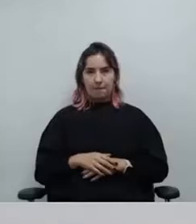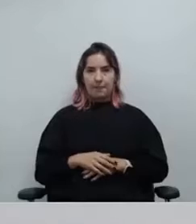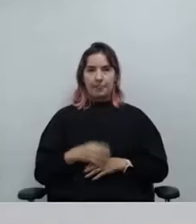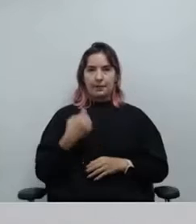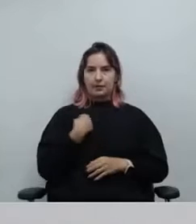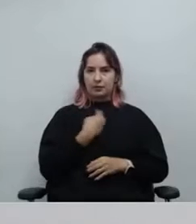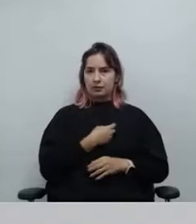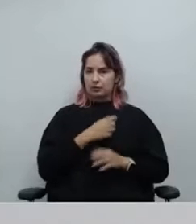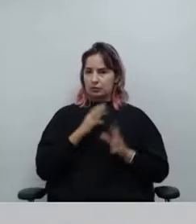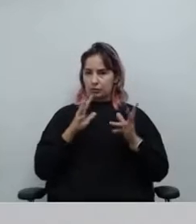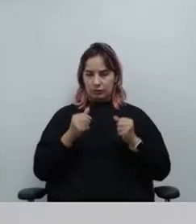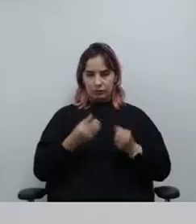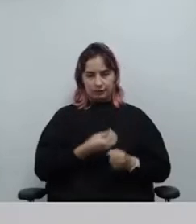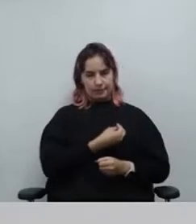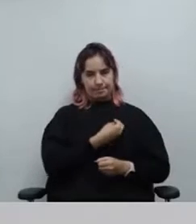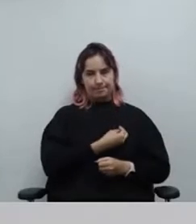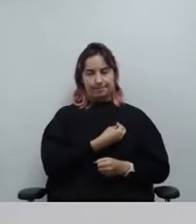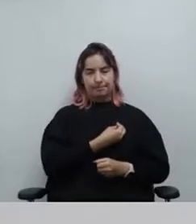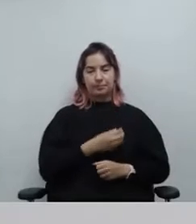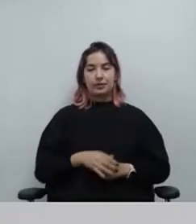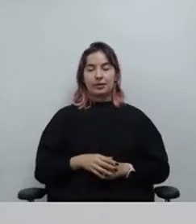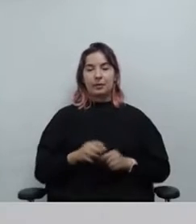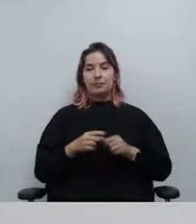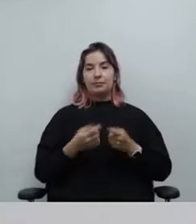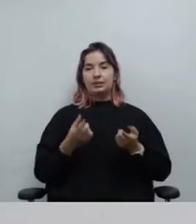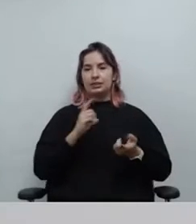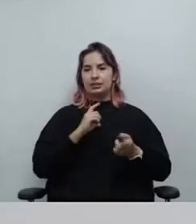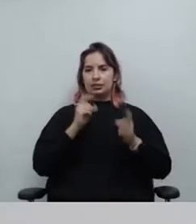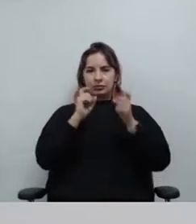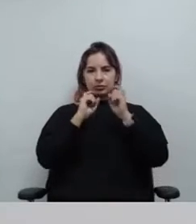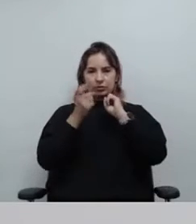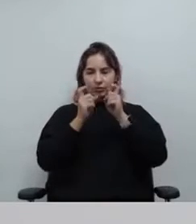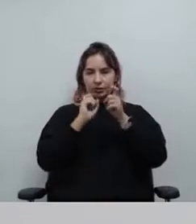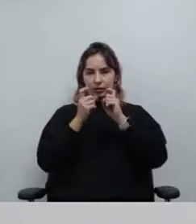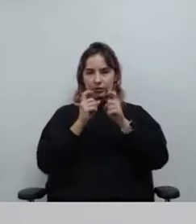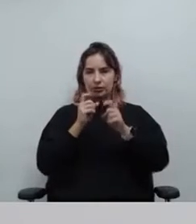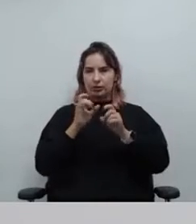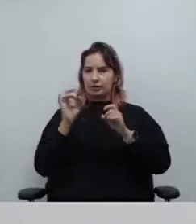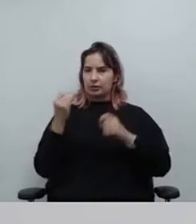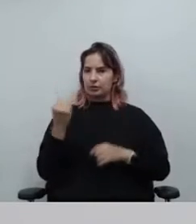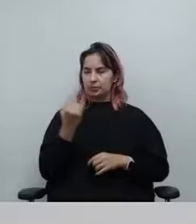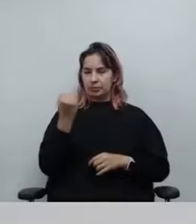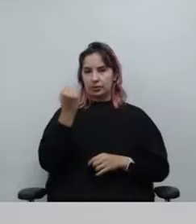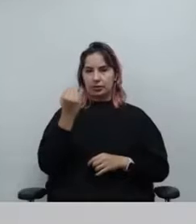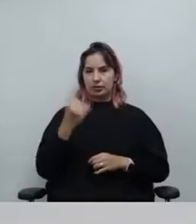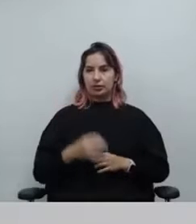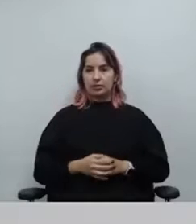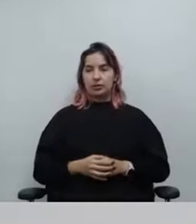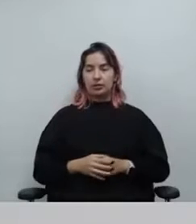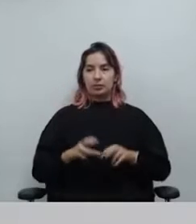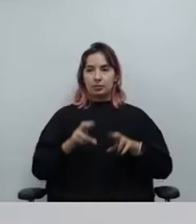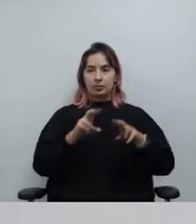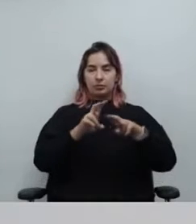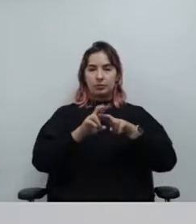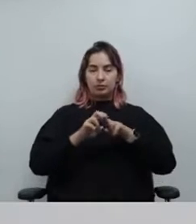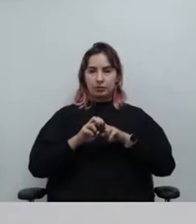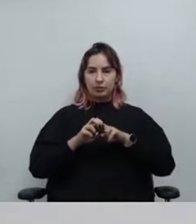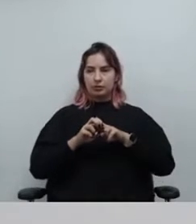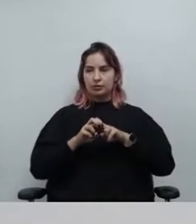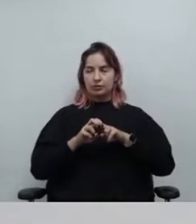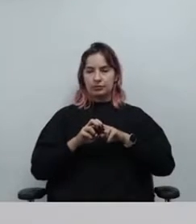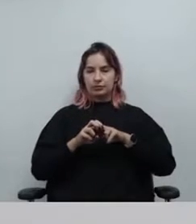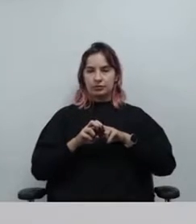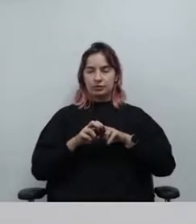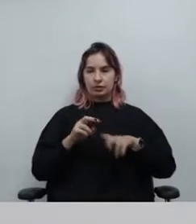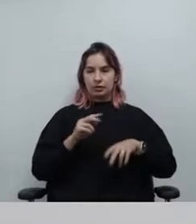quórum completo, mas temos uma sessão bastante prestigiada no nosso momento aberto. Com isso, conselheiros e conselheiras, hoje